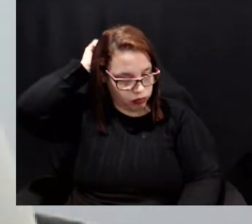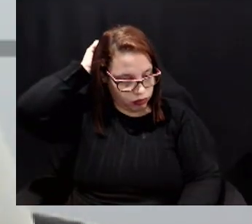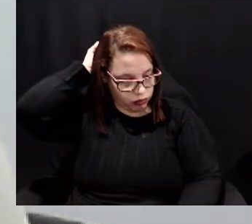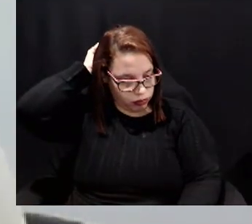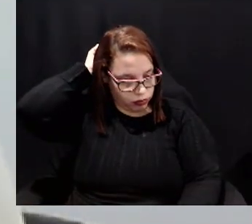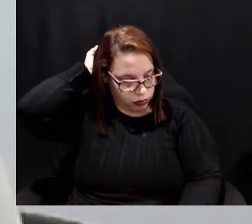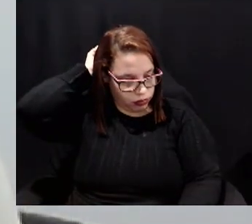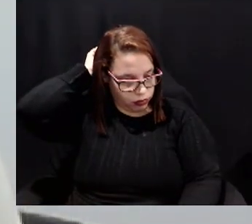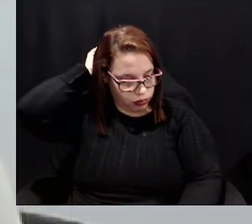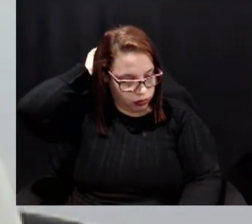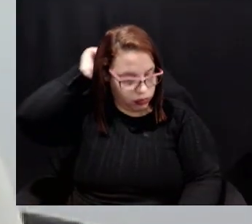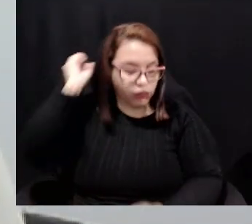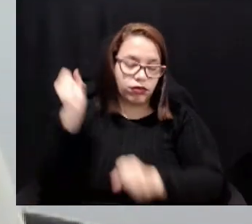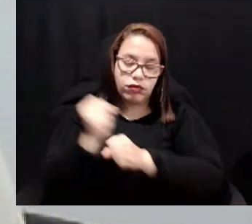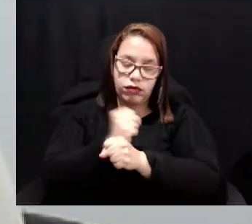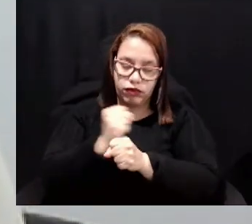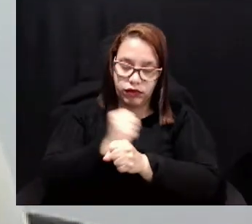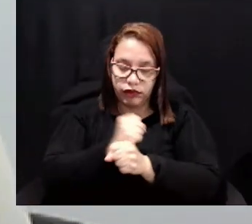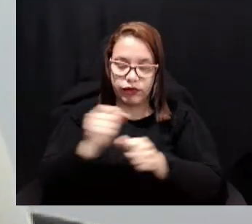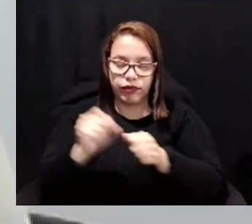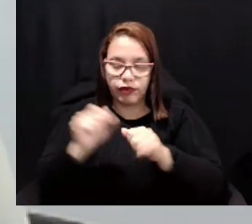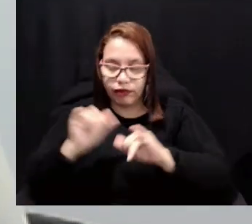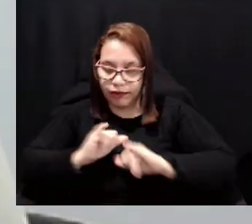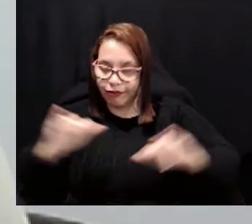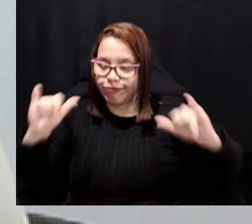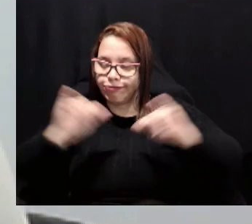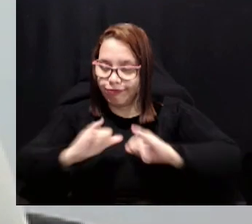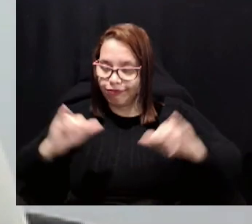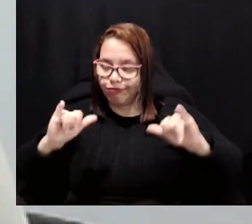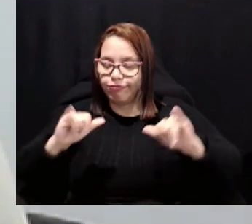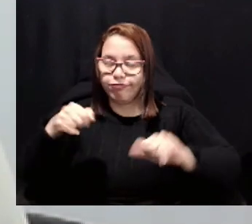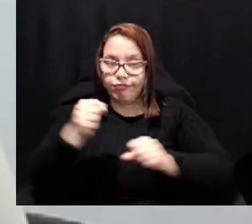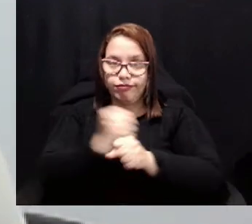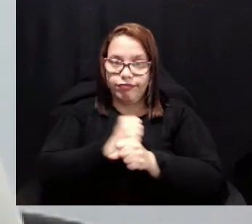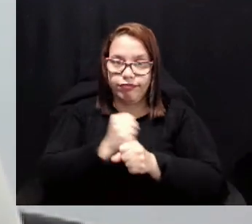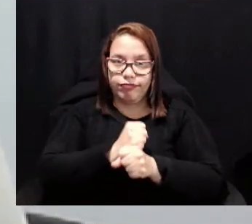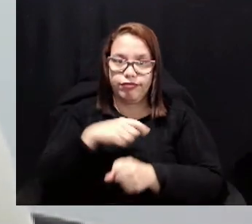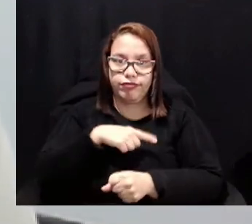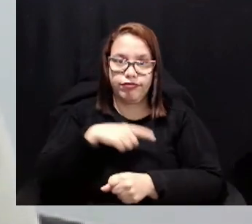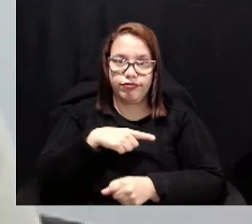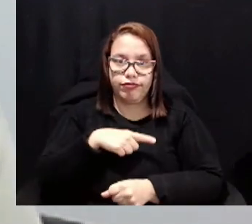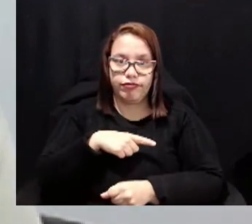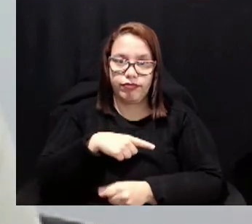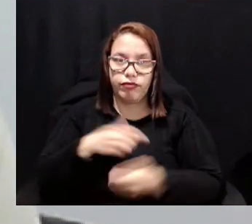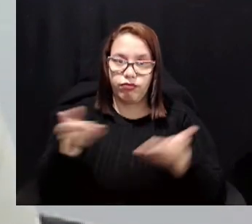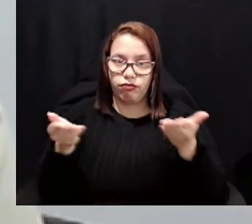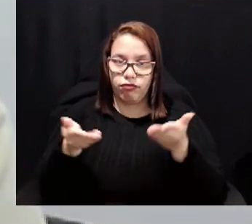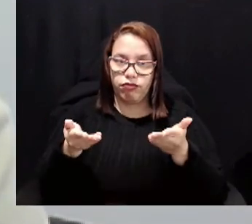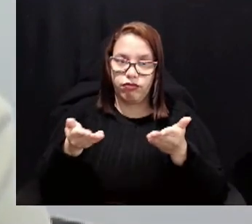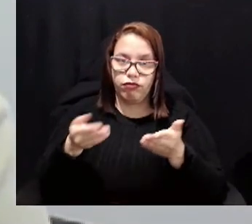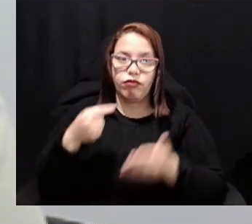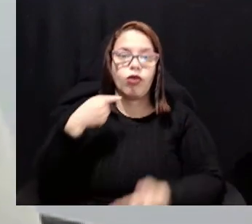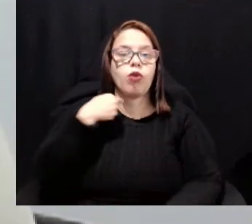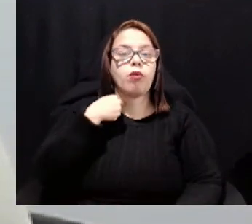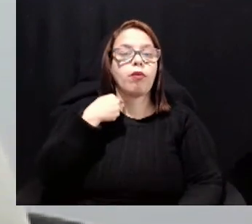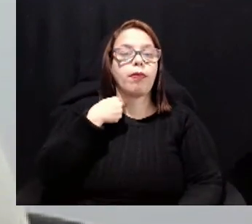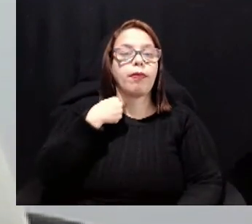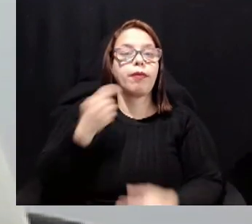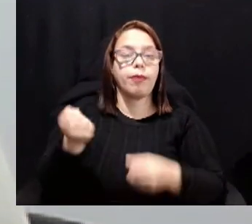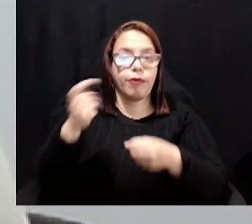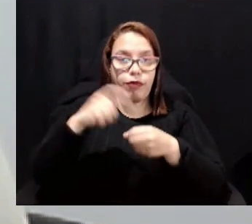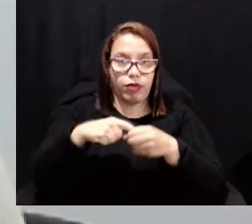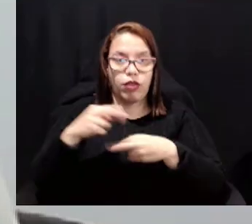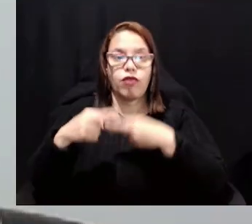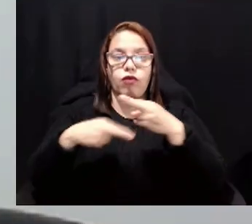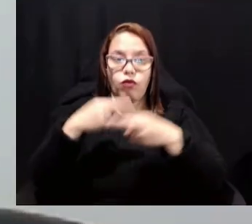volumes. Então, anualmente nós fazemos campanhas. Esse ano a gente teve uma campanha agora em maio, que